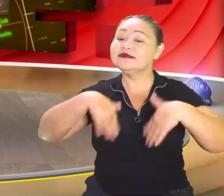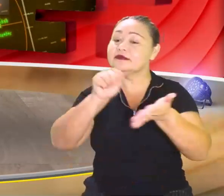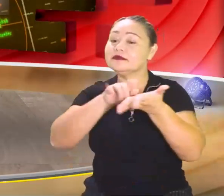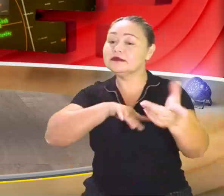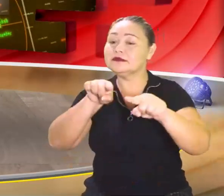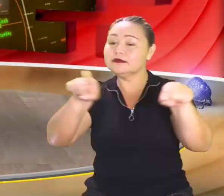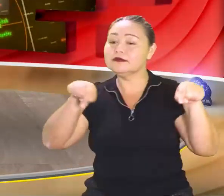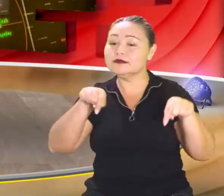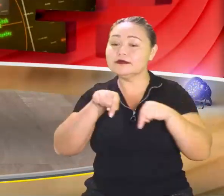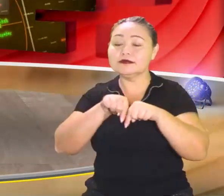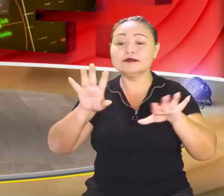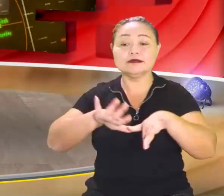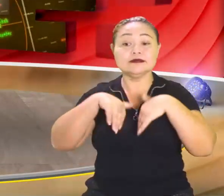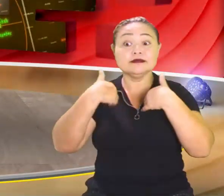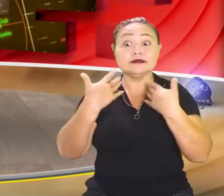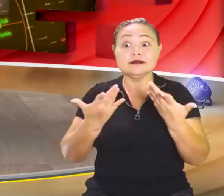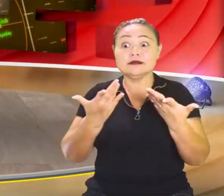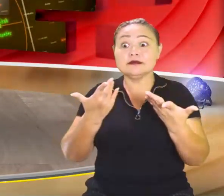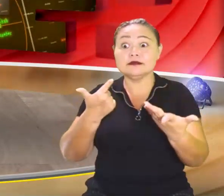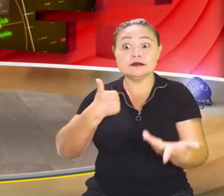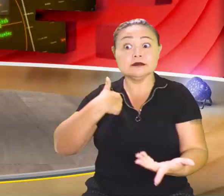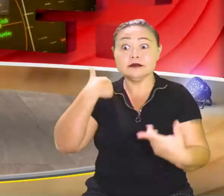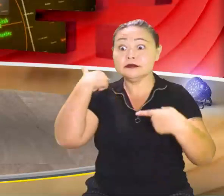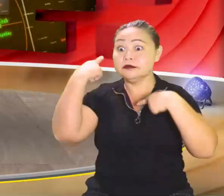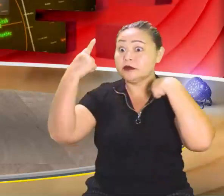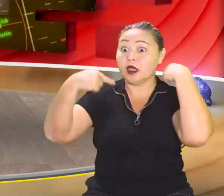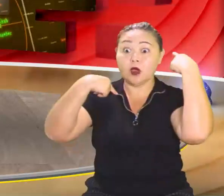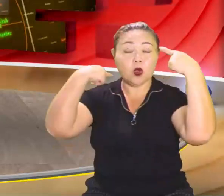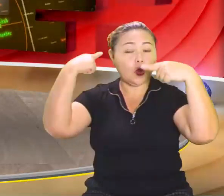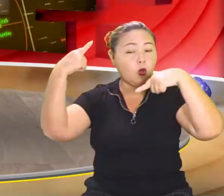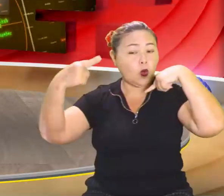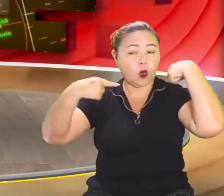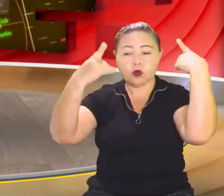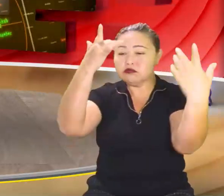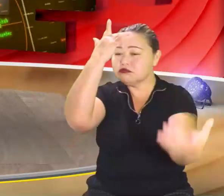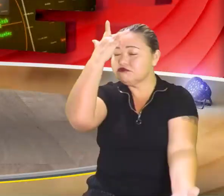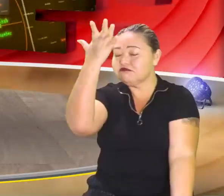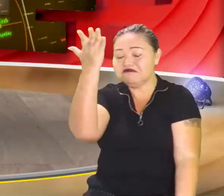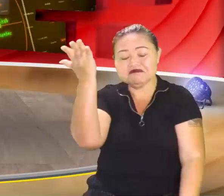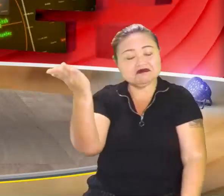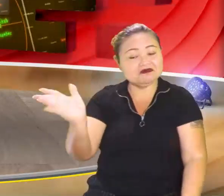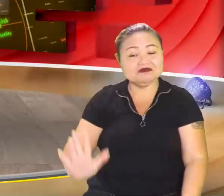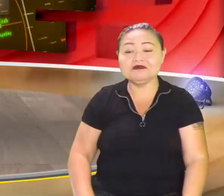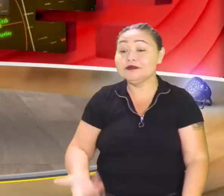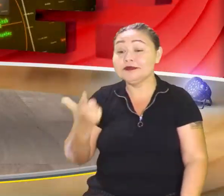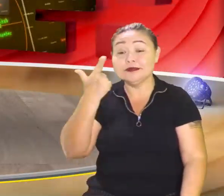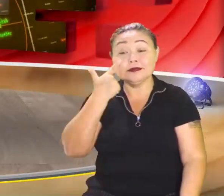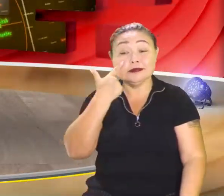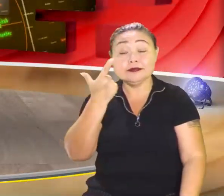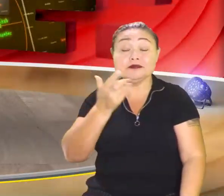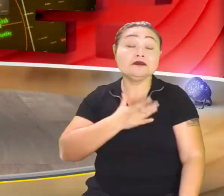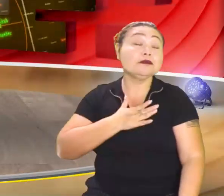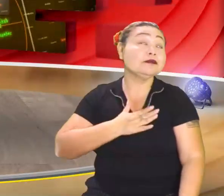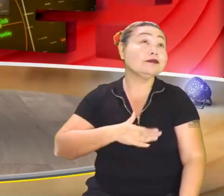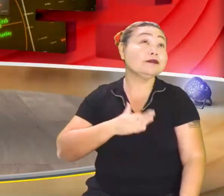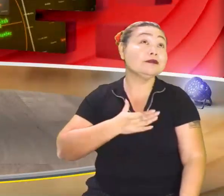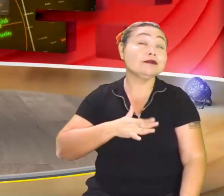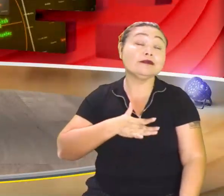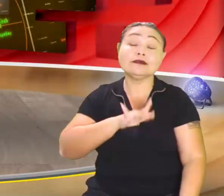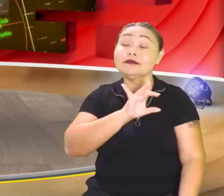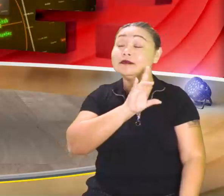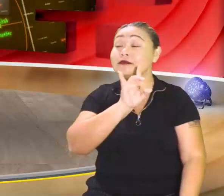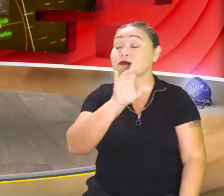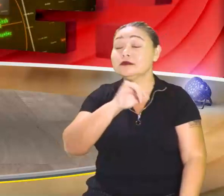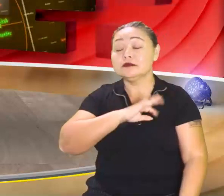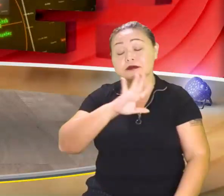Nas atividades de sala, não estão enlouquecendo porque é muito fácil essas, né? Vocês viram que é bem tranquilo, cada